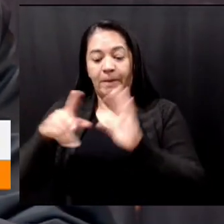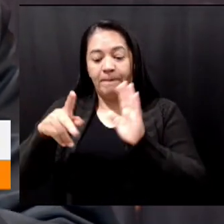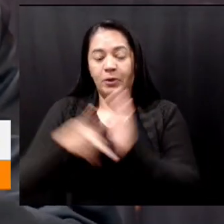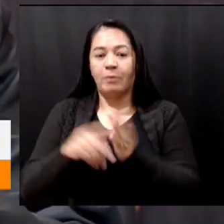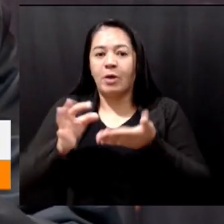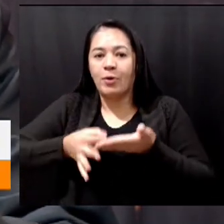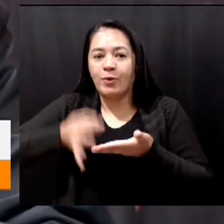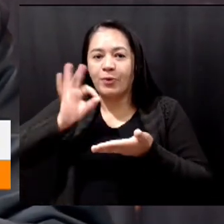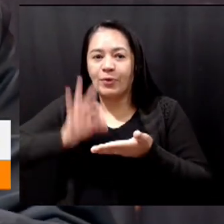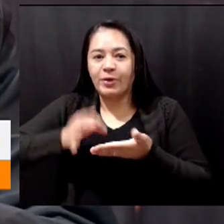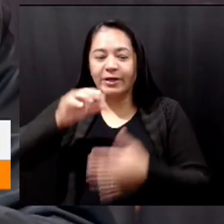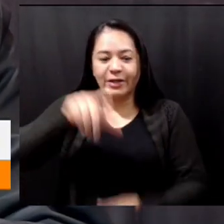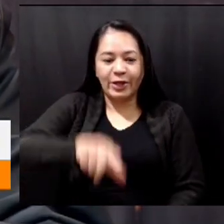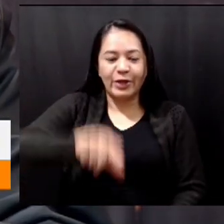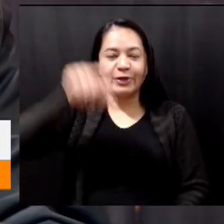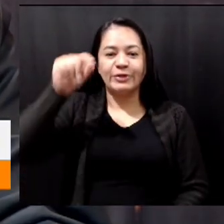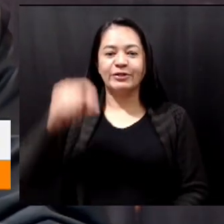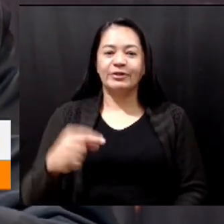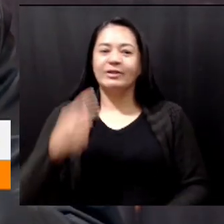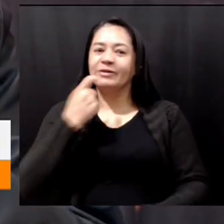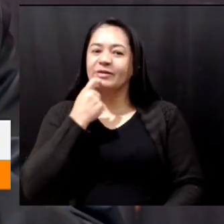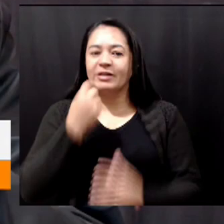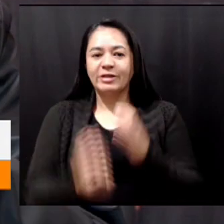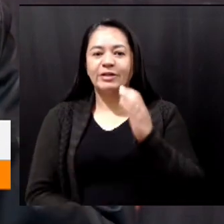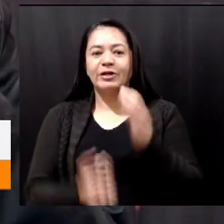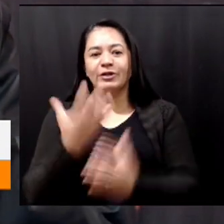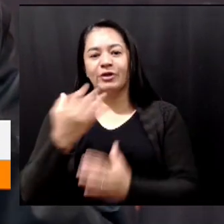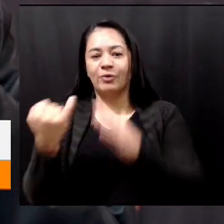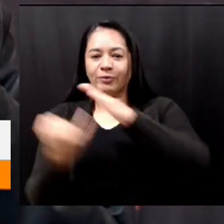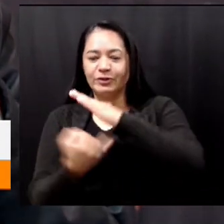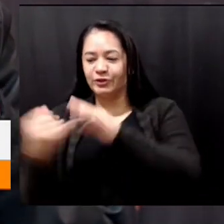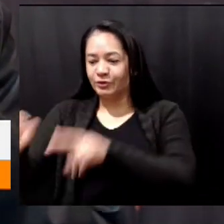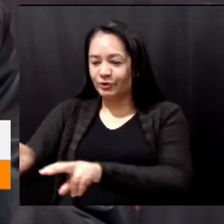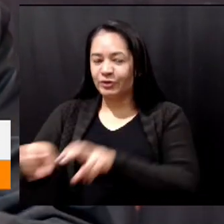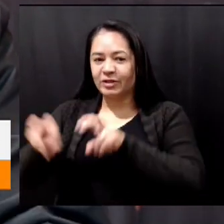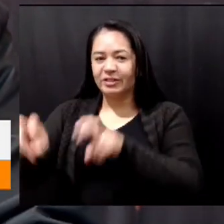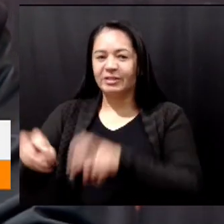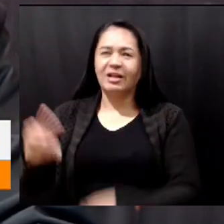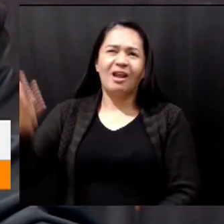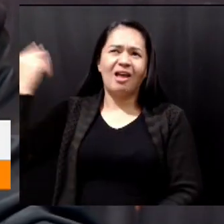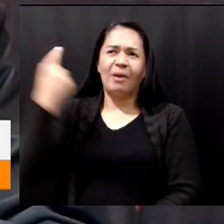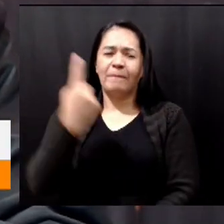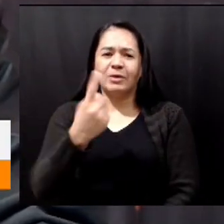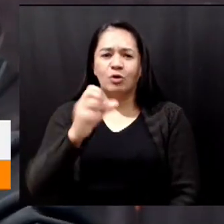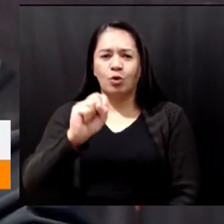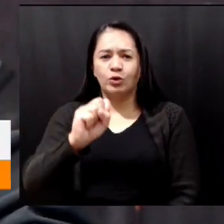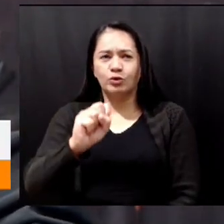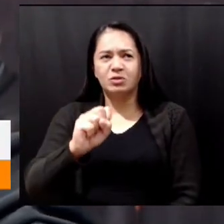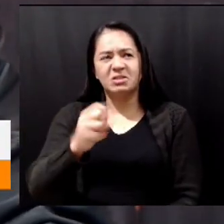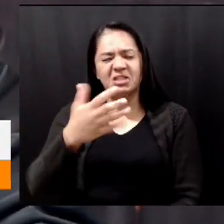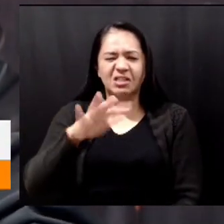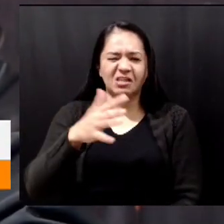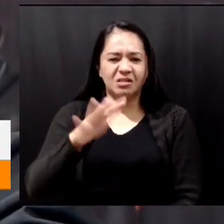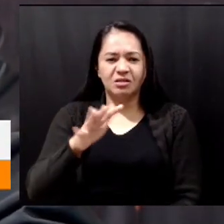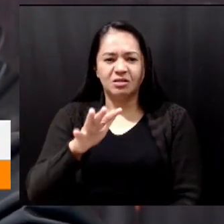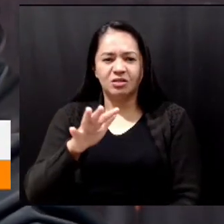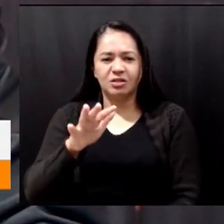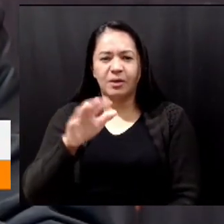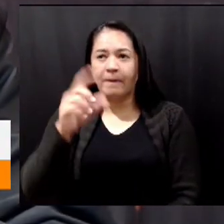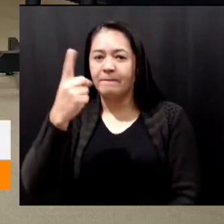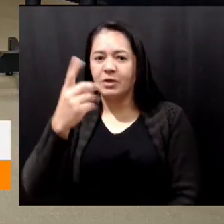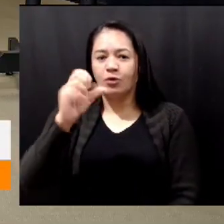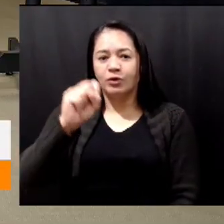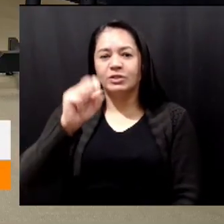Campinas e criou o Instituto Agronômico. Isso lá nos idos de 1800 e alguma coisa. 87. Né? 1887, Uau. Obrigado,